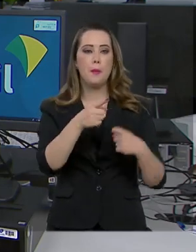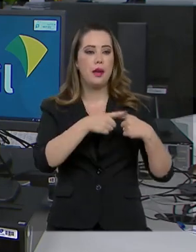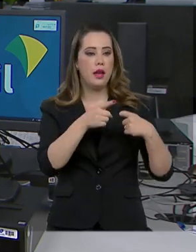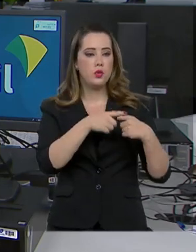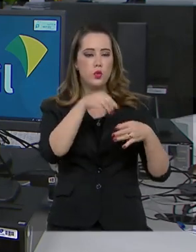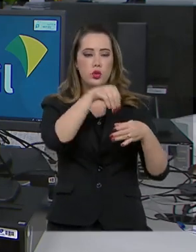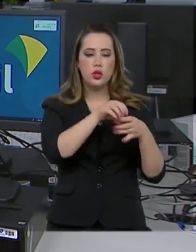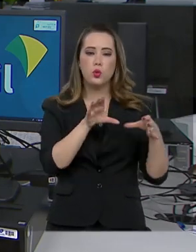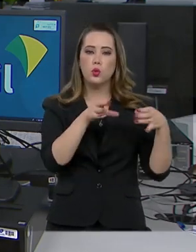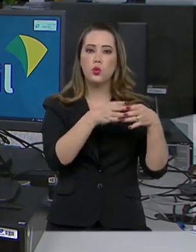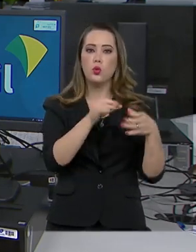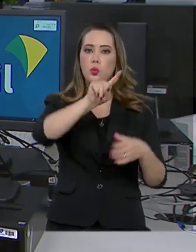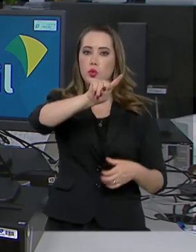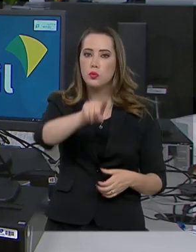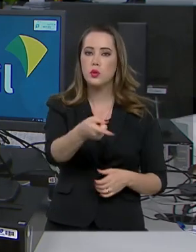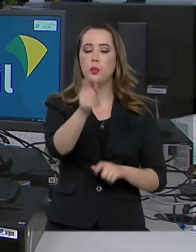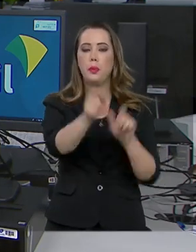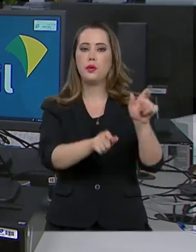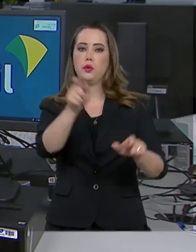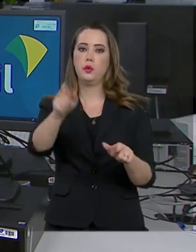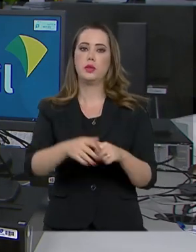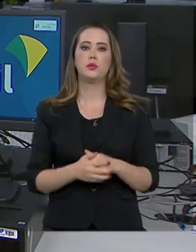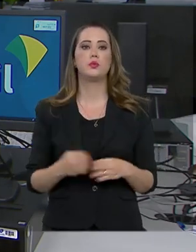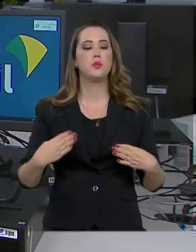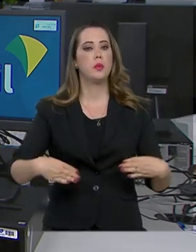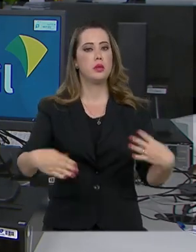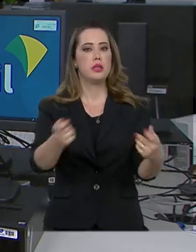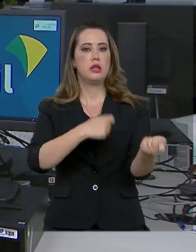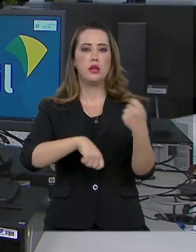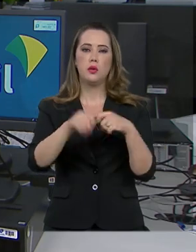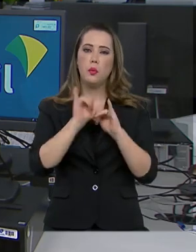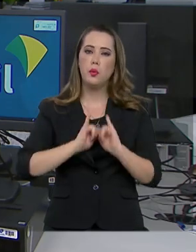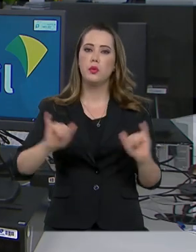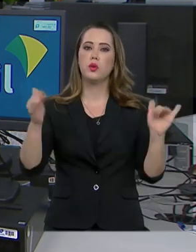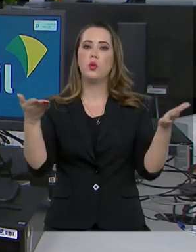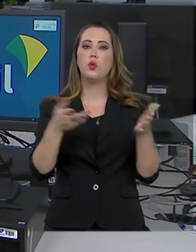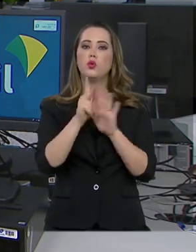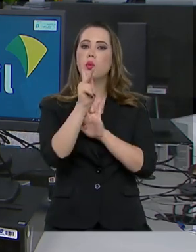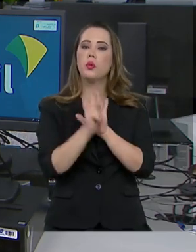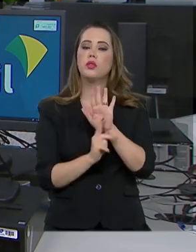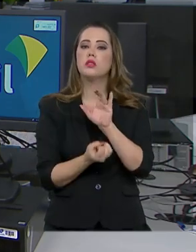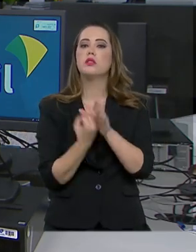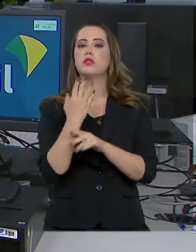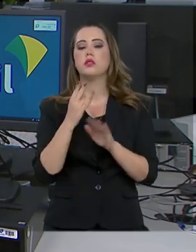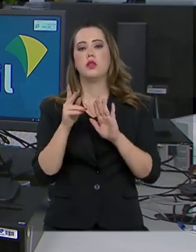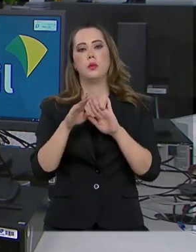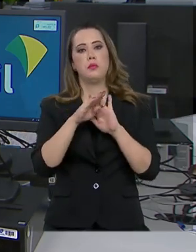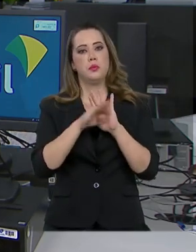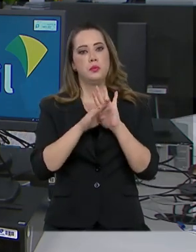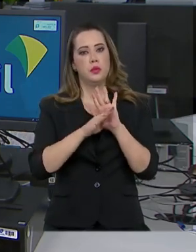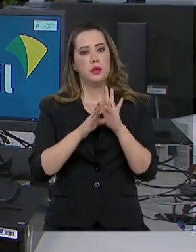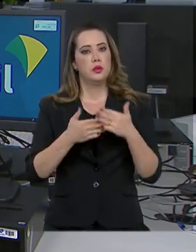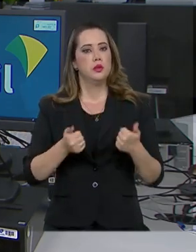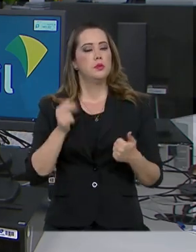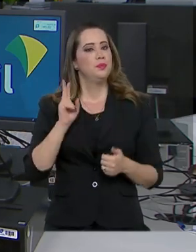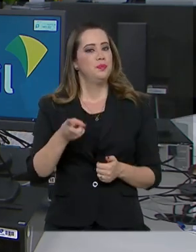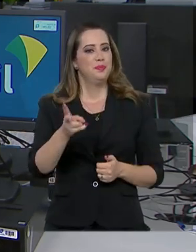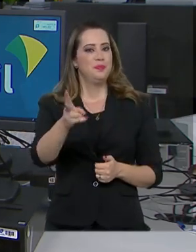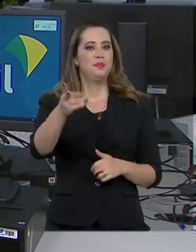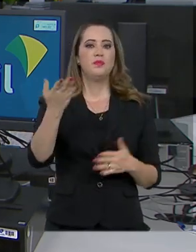pessoas o ministério da economia publicou hoje uma portaria que cria o programa de melhoria contínua da